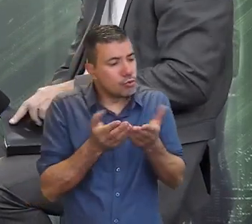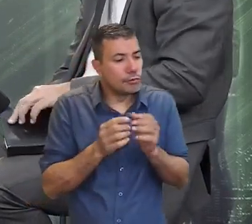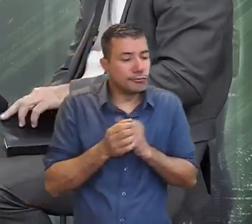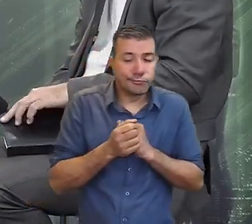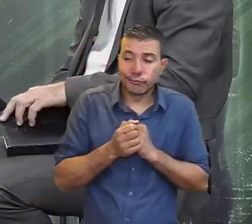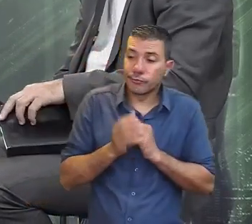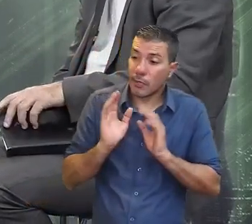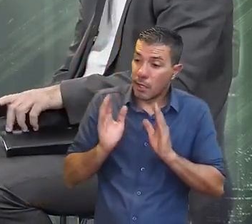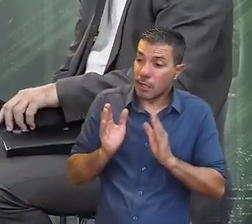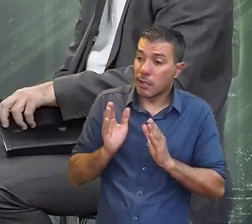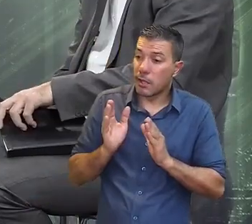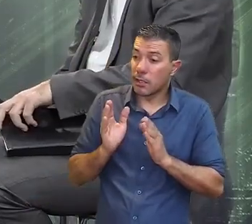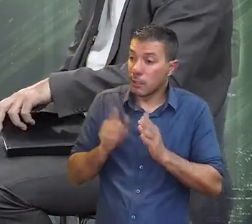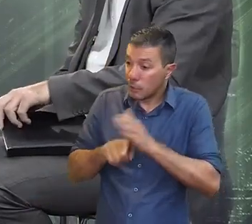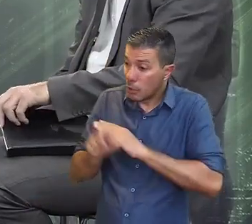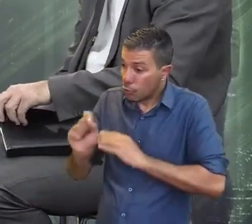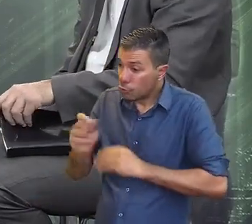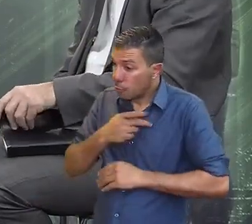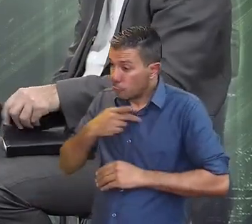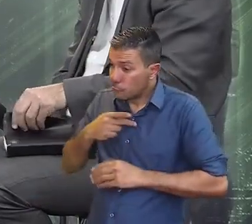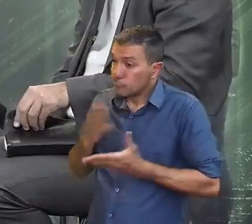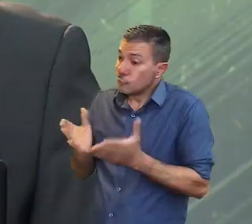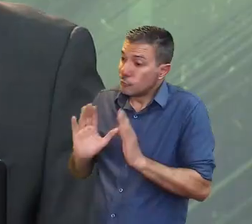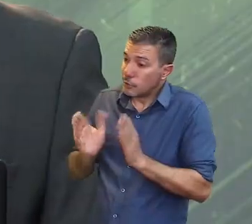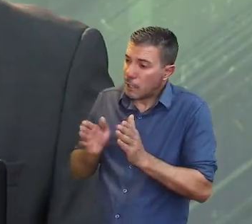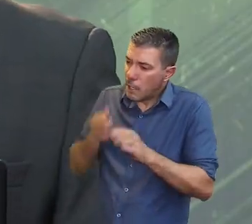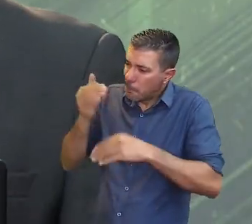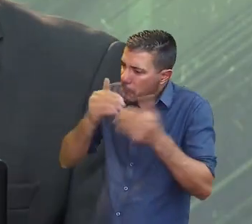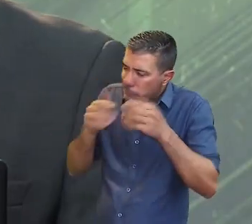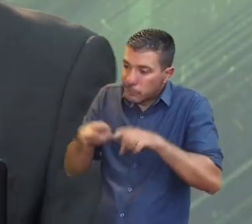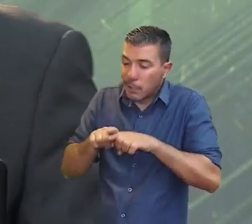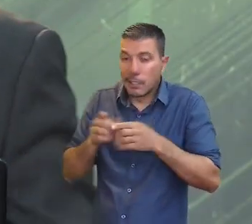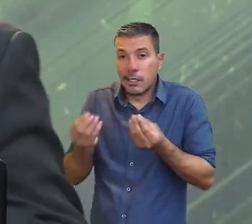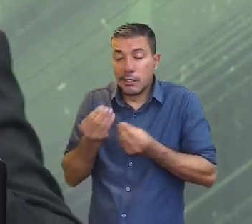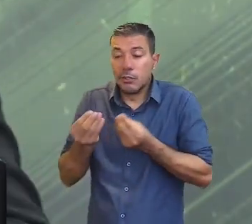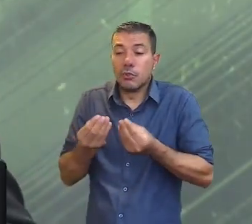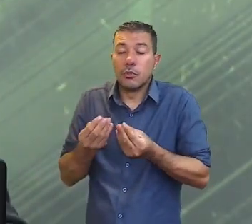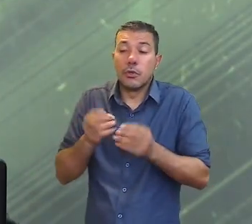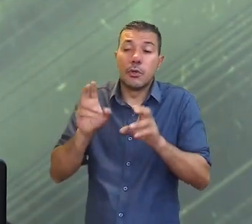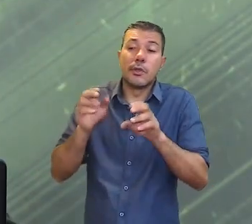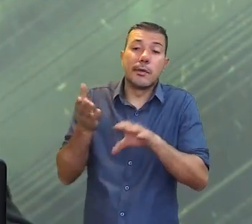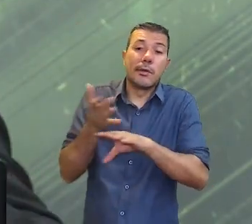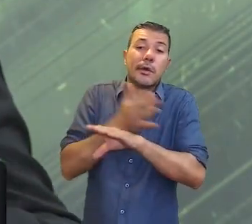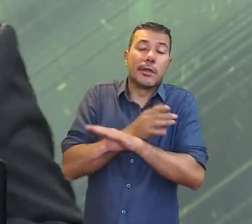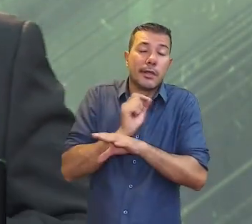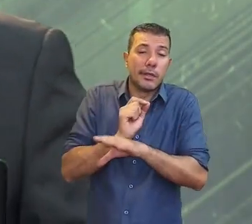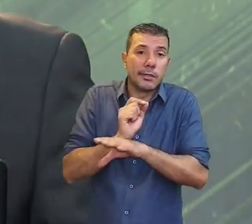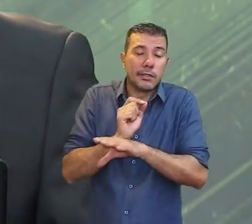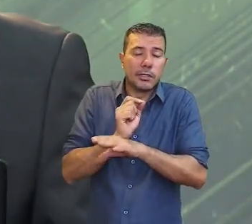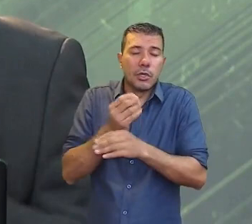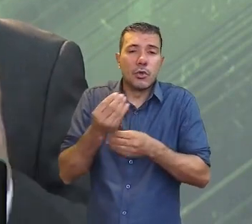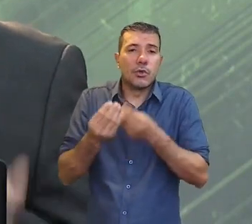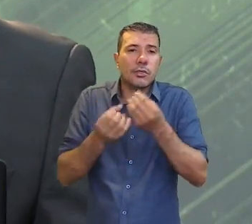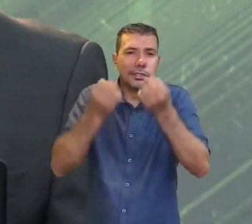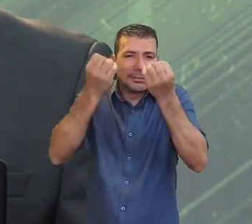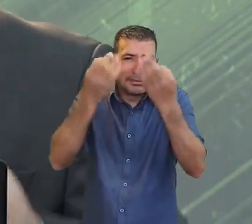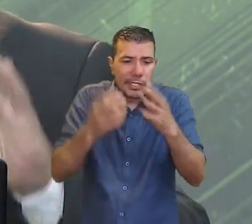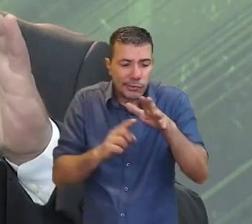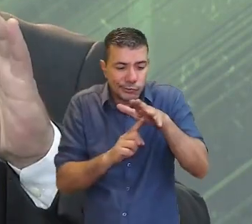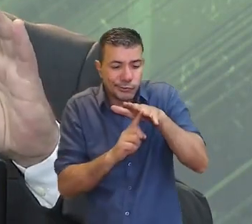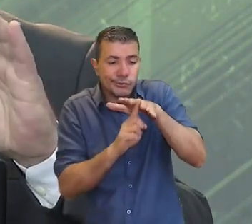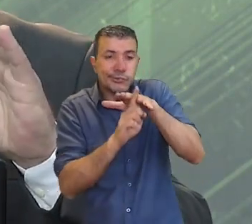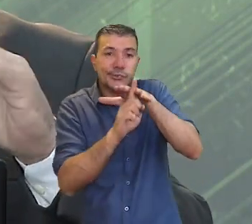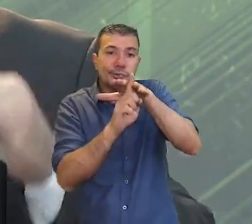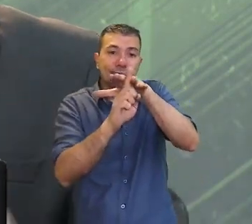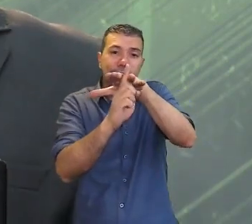conosco. Já estava ansioso para convidar vocês para participar desse momento. Pastor, no tema passado, nós falamos muito sobre o chifre pequeno.